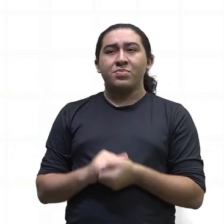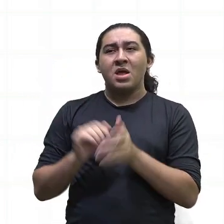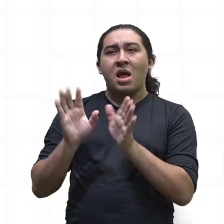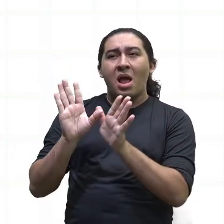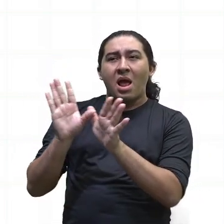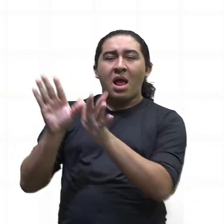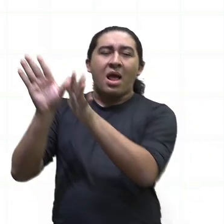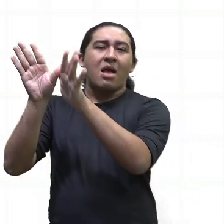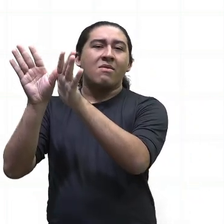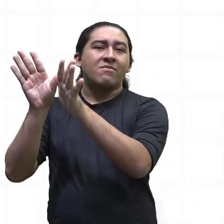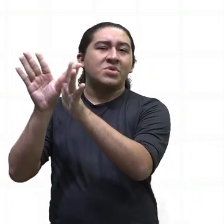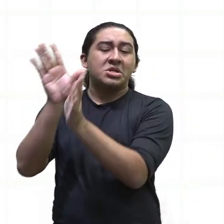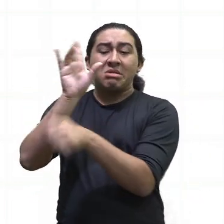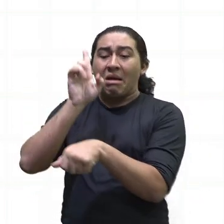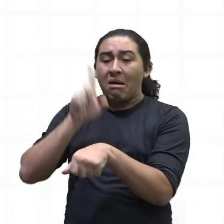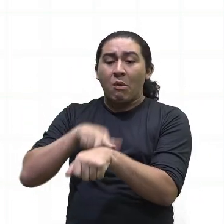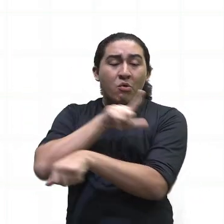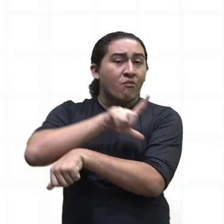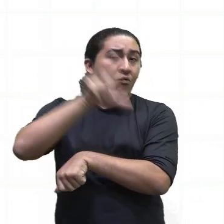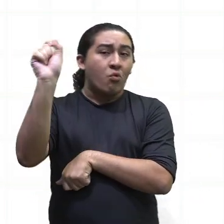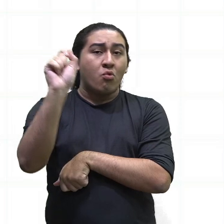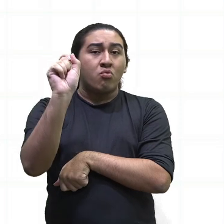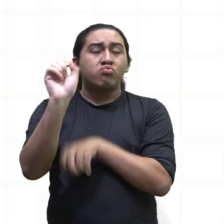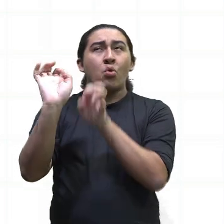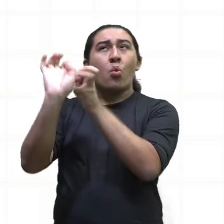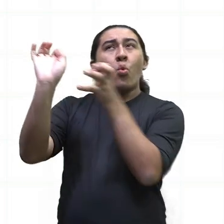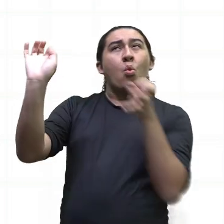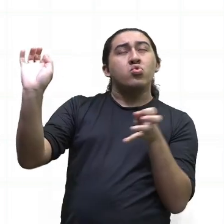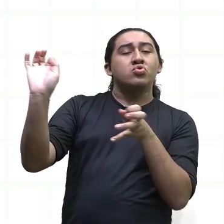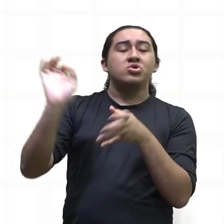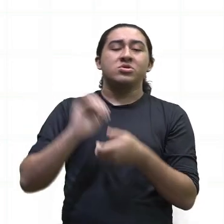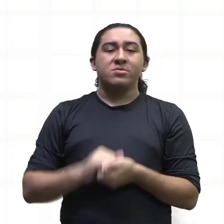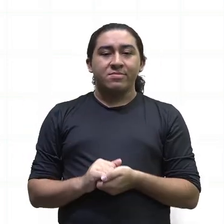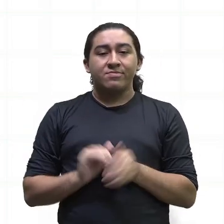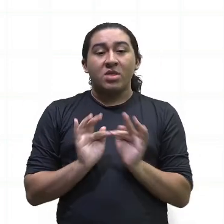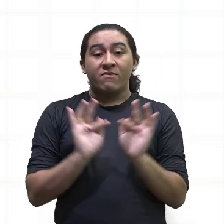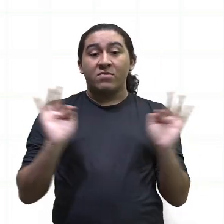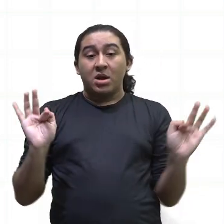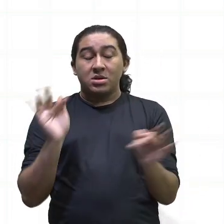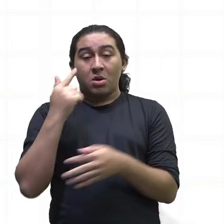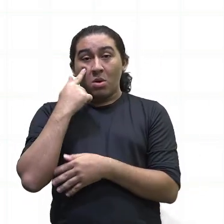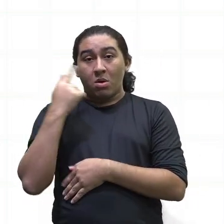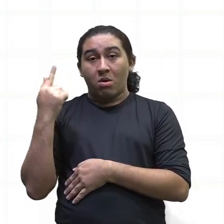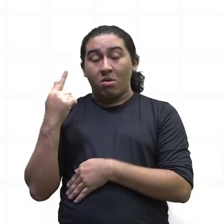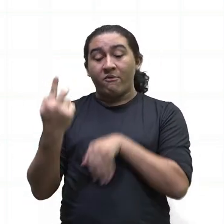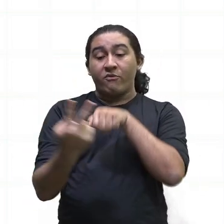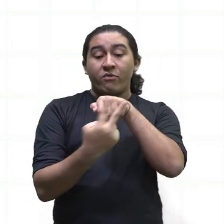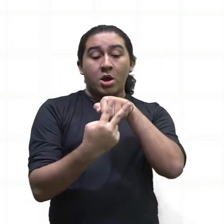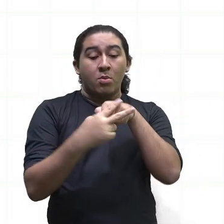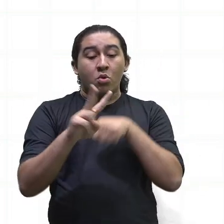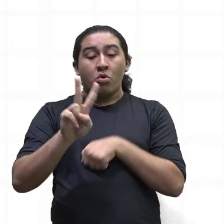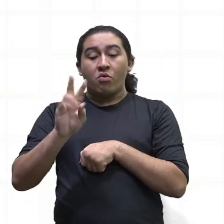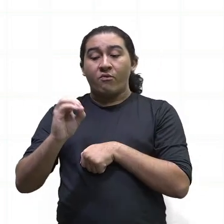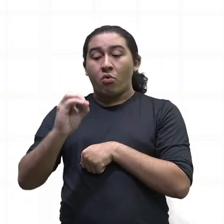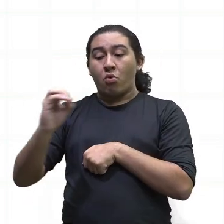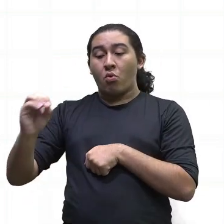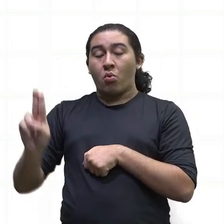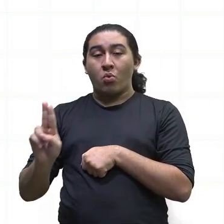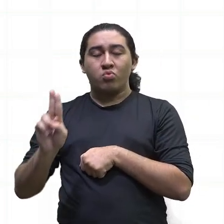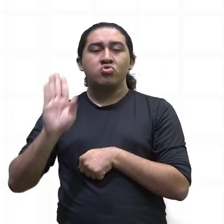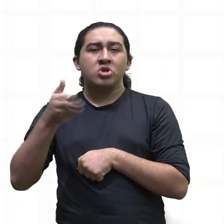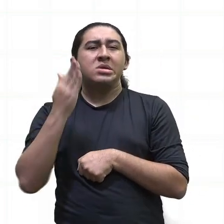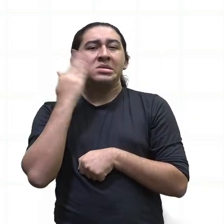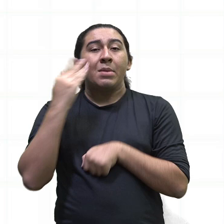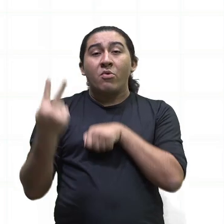decepção, imediatamente voou para longe. Olha aqui, voou é o nosso verbo. Então, já identifiquei o